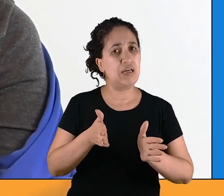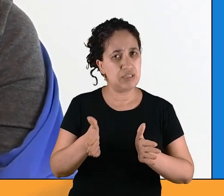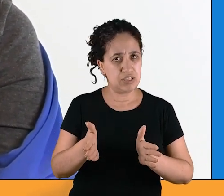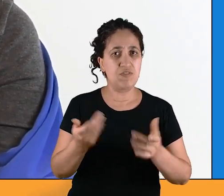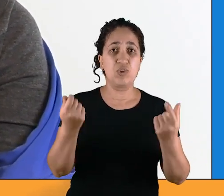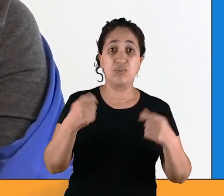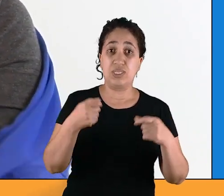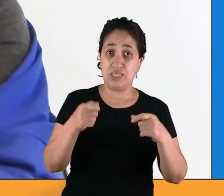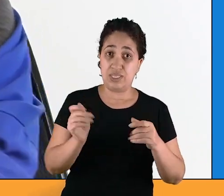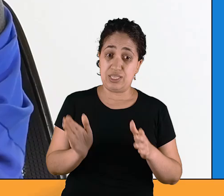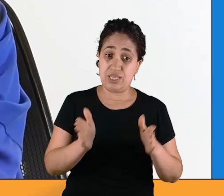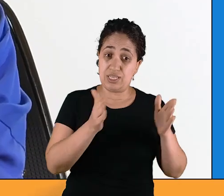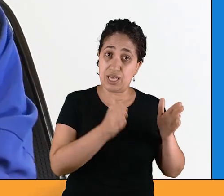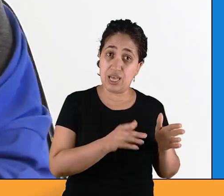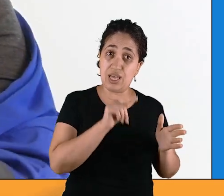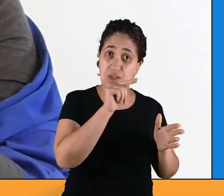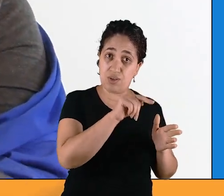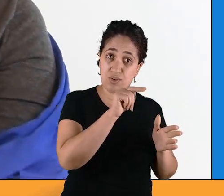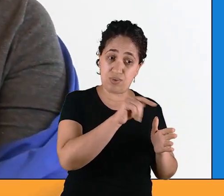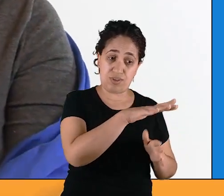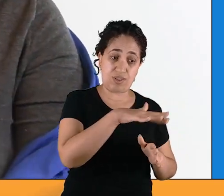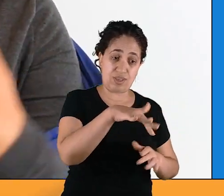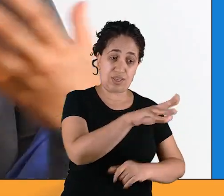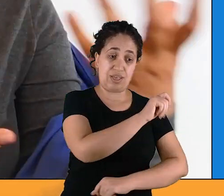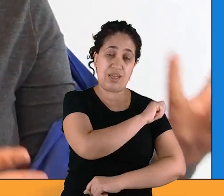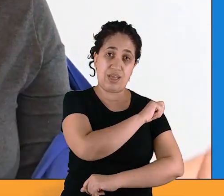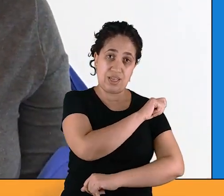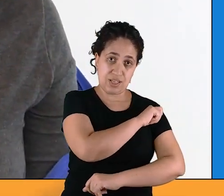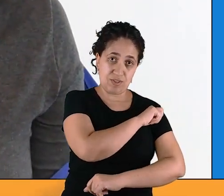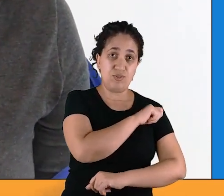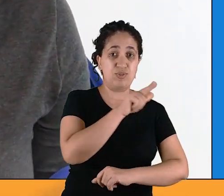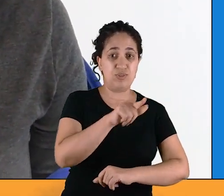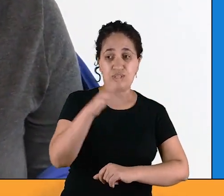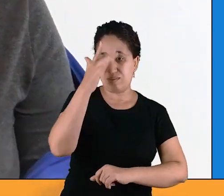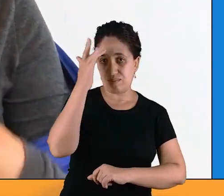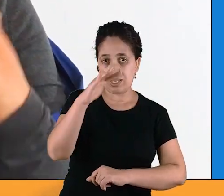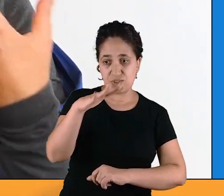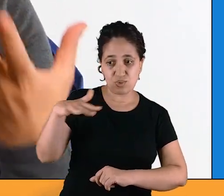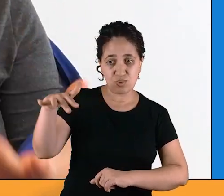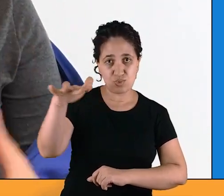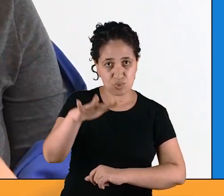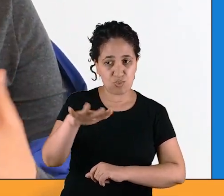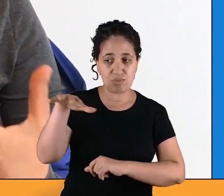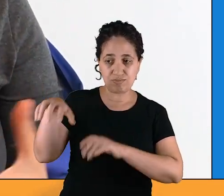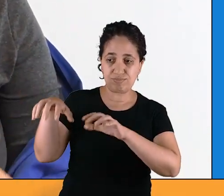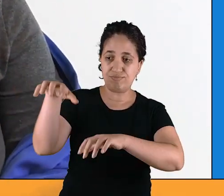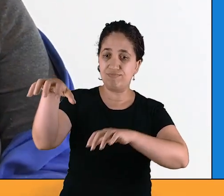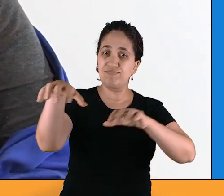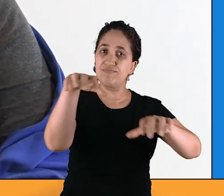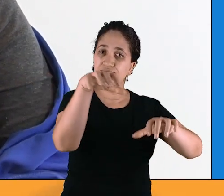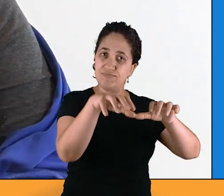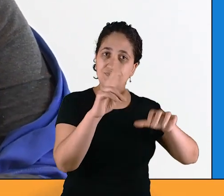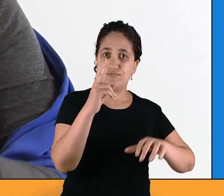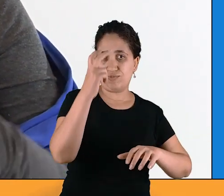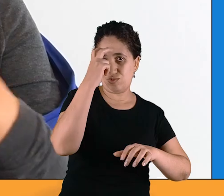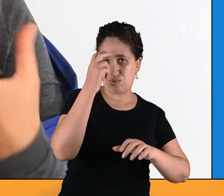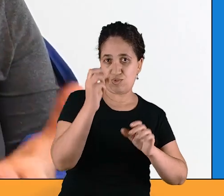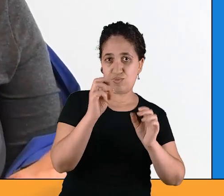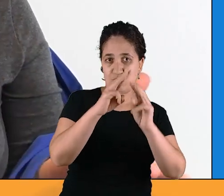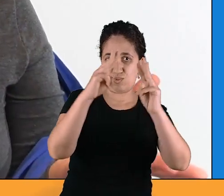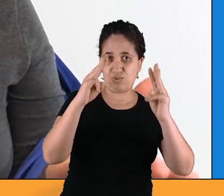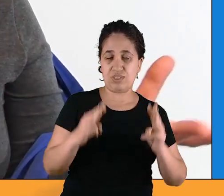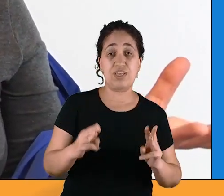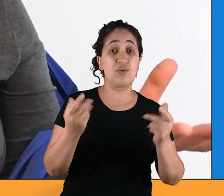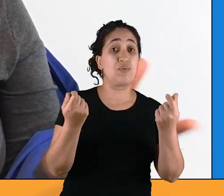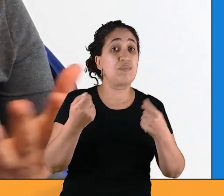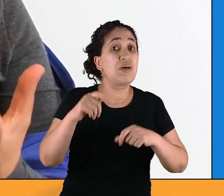gente precisa ter, tanto em relação aos nossos estudantes quanto ao nosso público dos espaços culturais dos museus, a